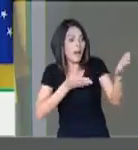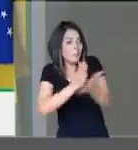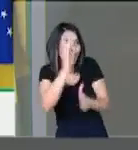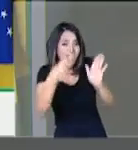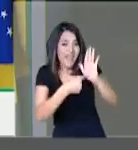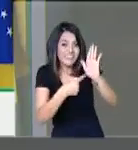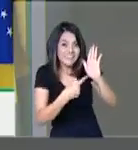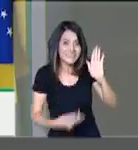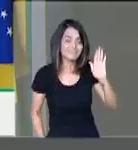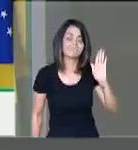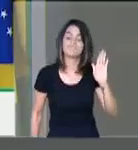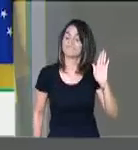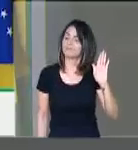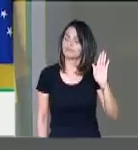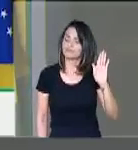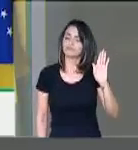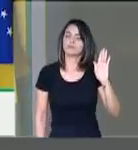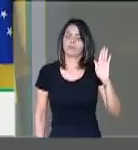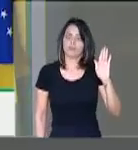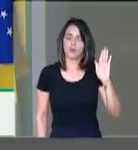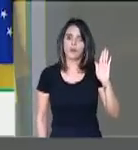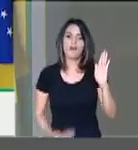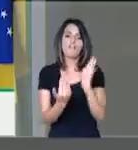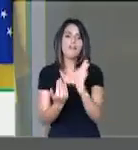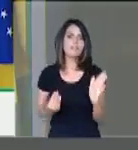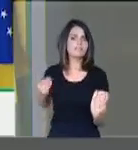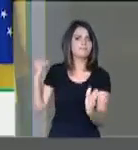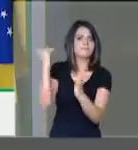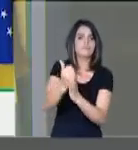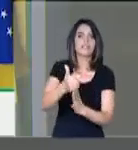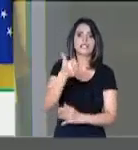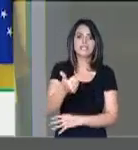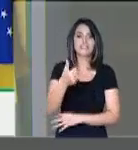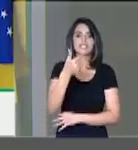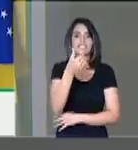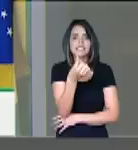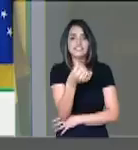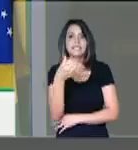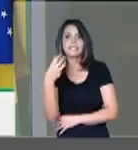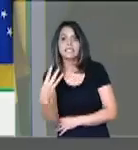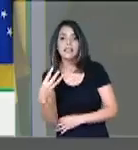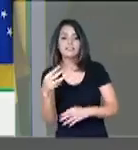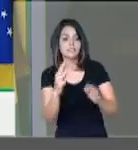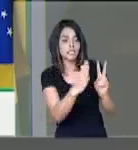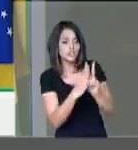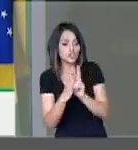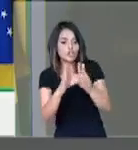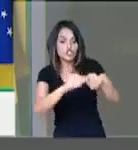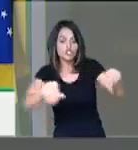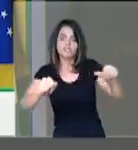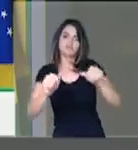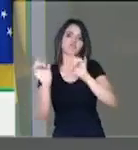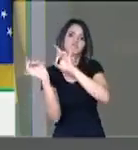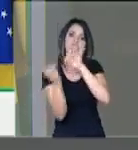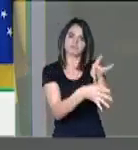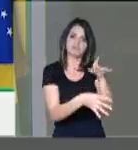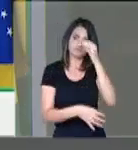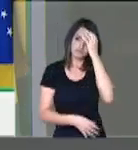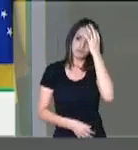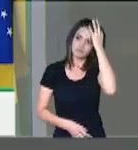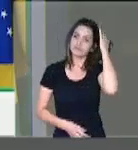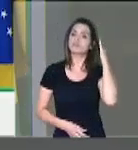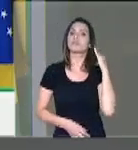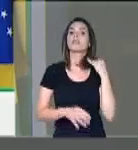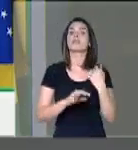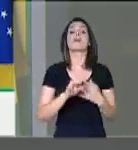desta forma a gente vai ter ao menos 163 terras indígenas consideradas ao meia